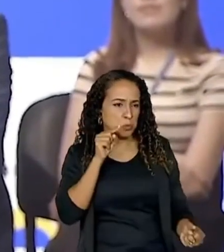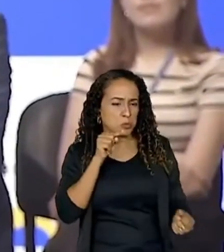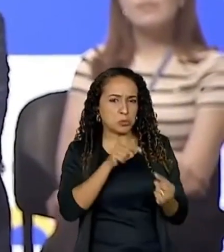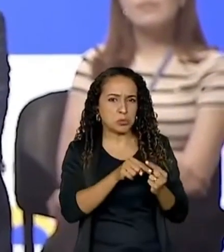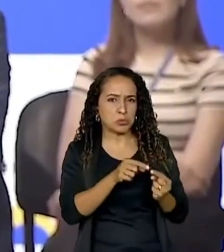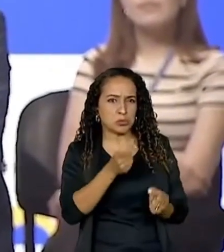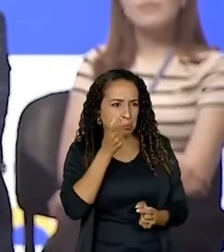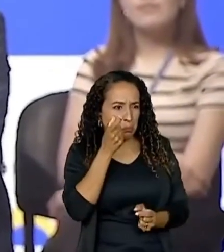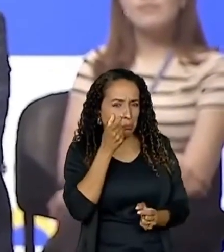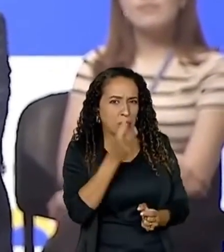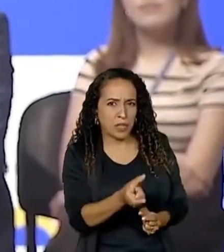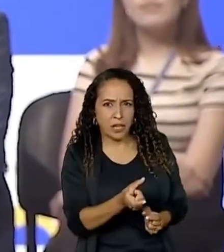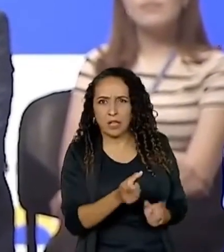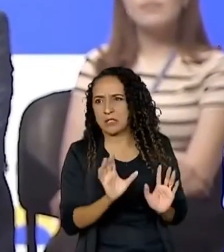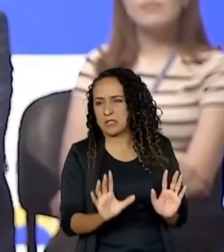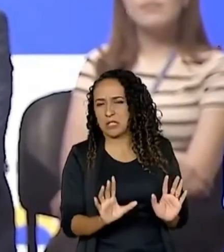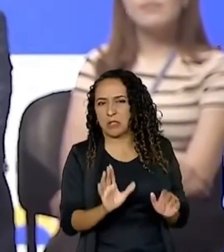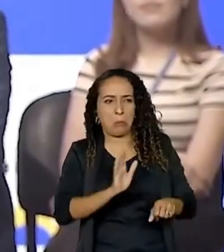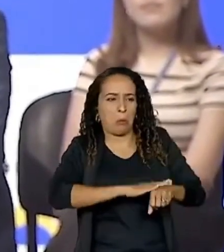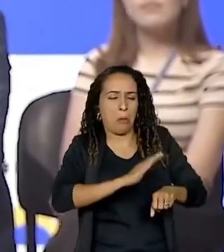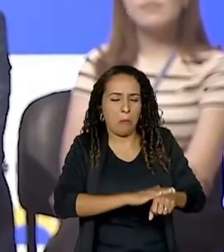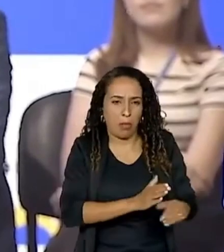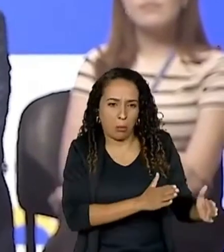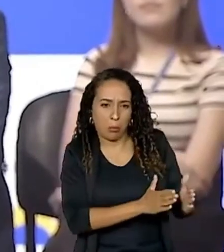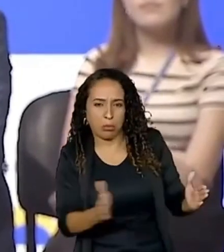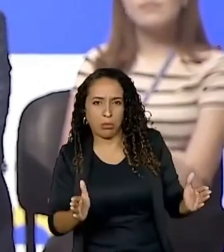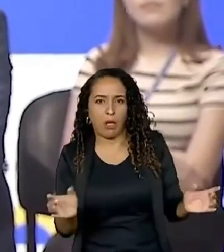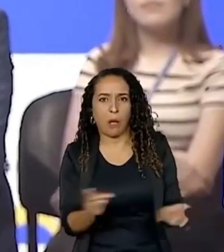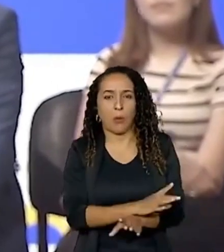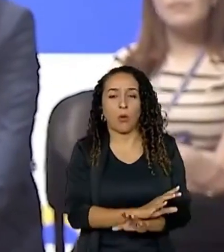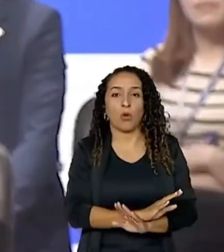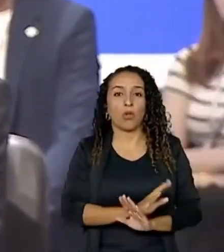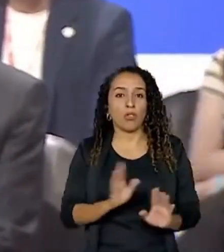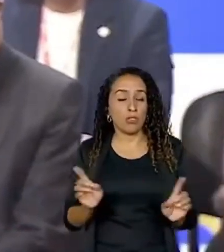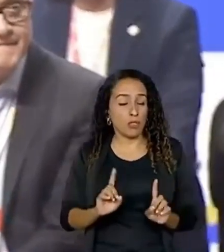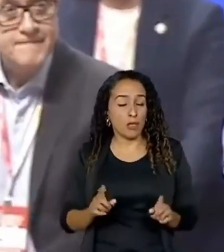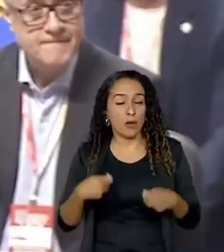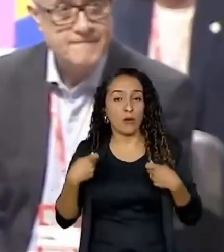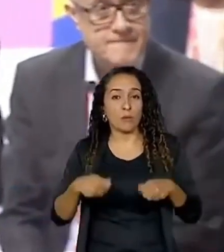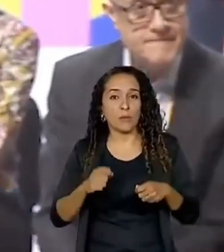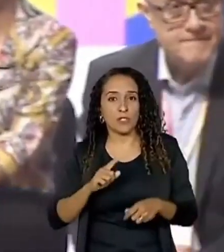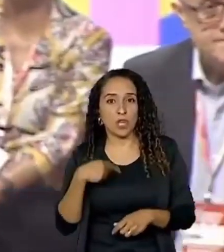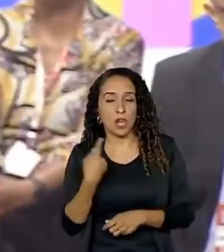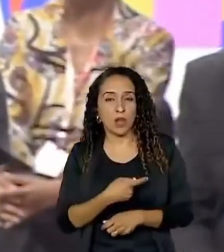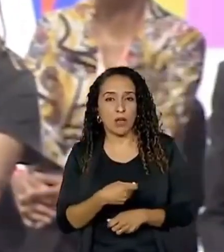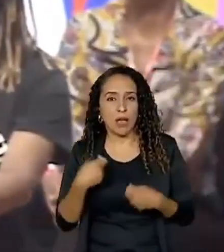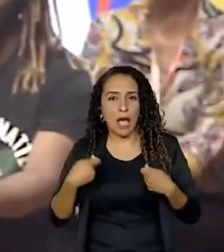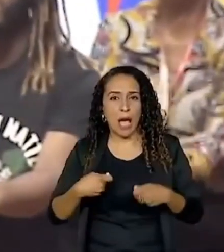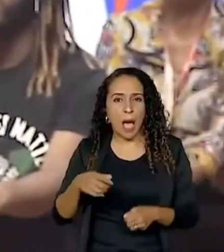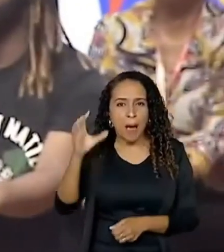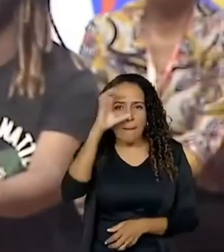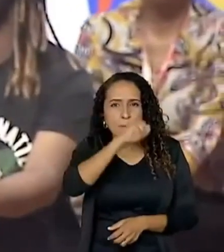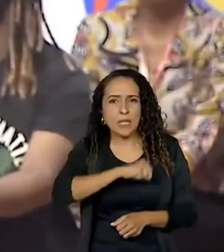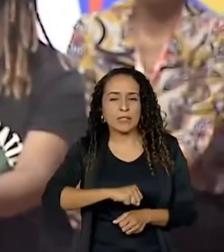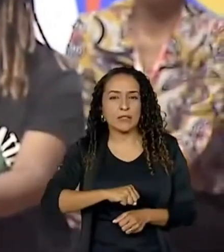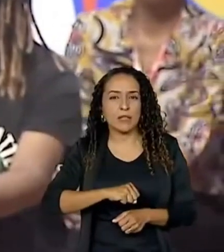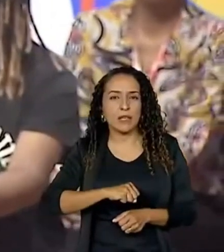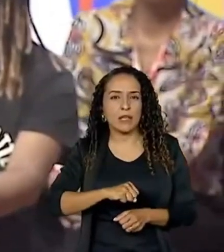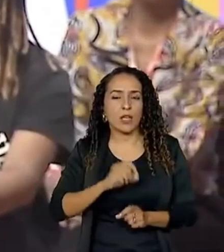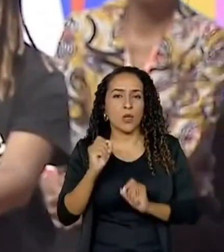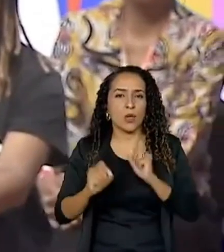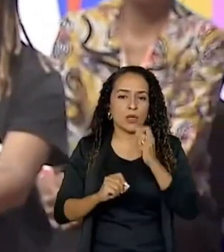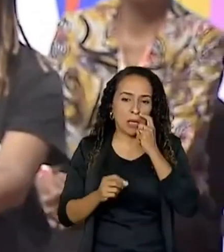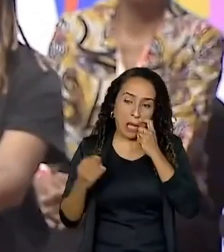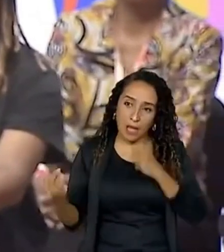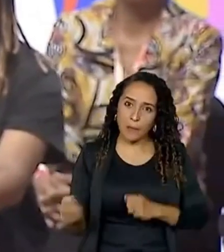de interesses, sabe, momentâneos. É preciso que a gente tenha aprendido a lição da importância